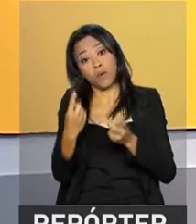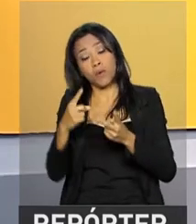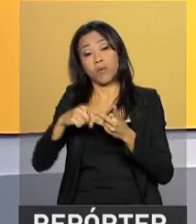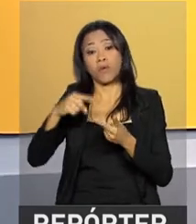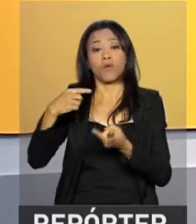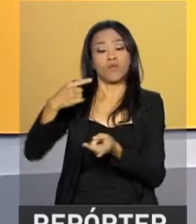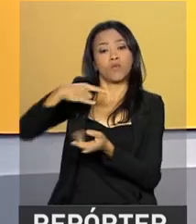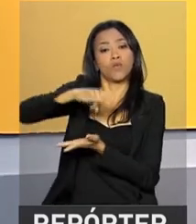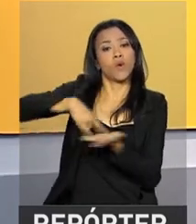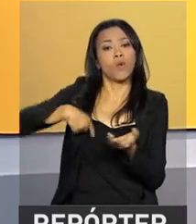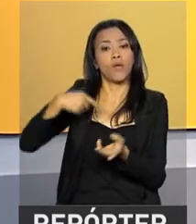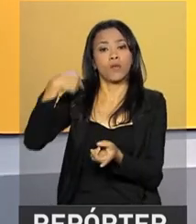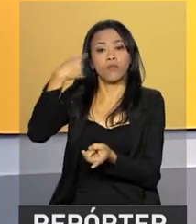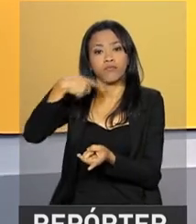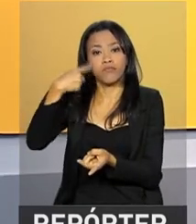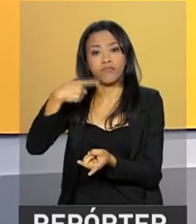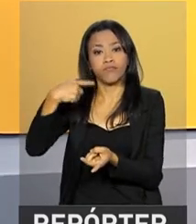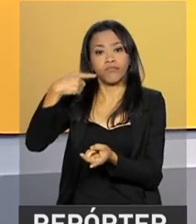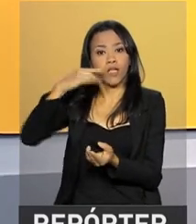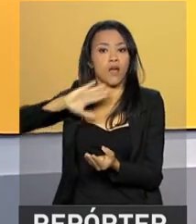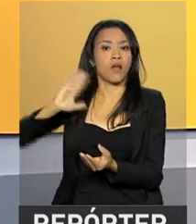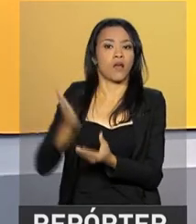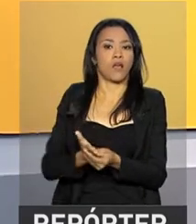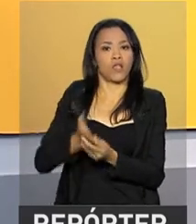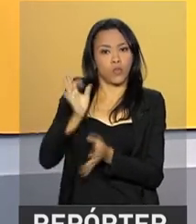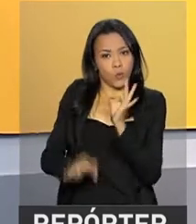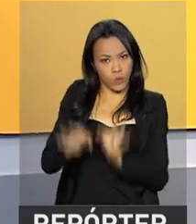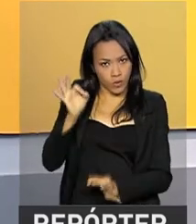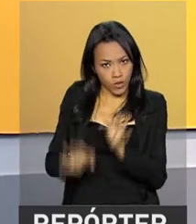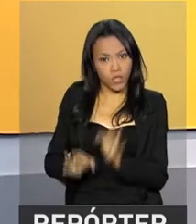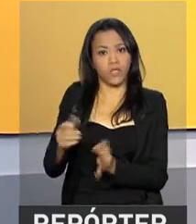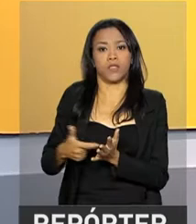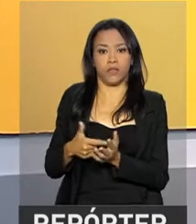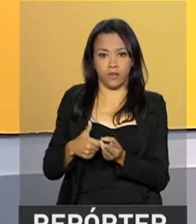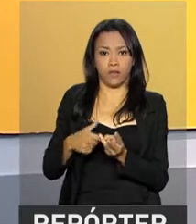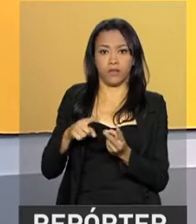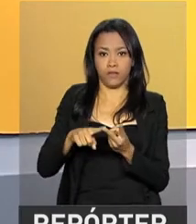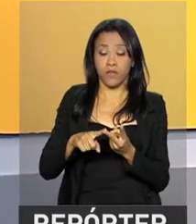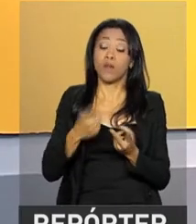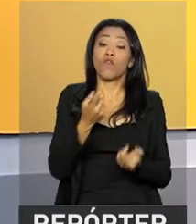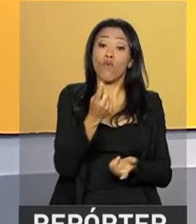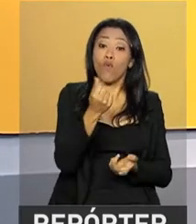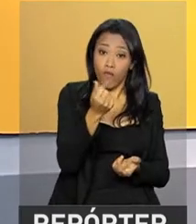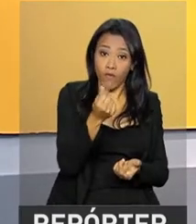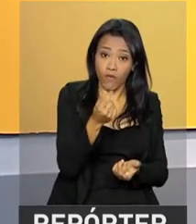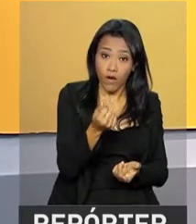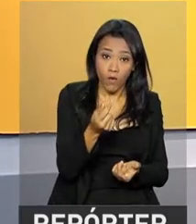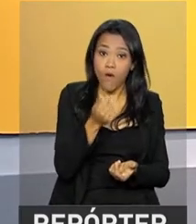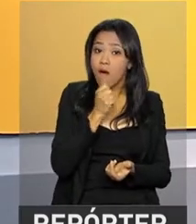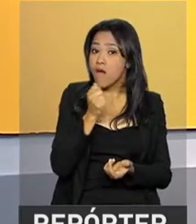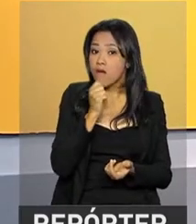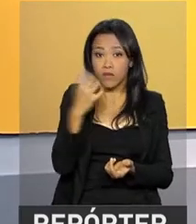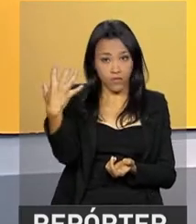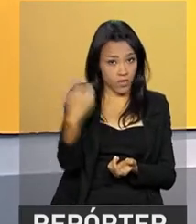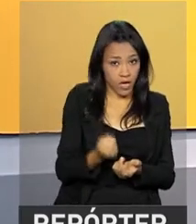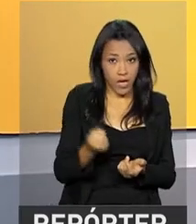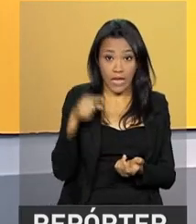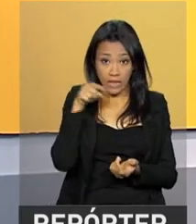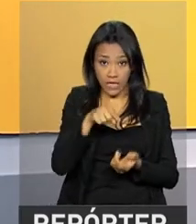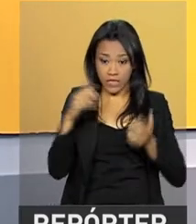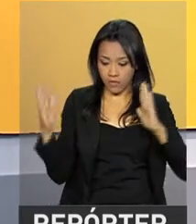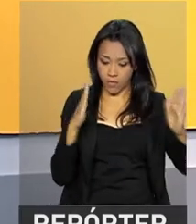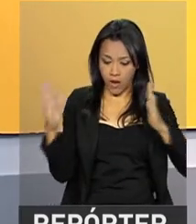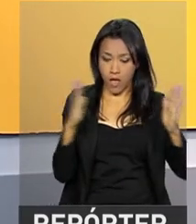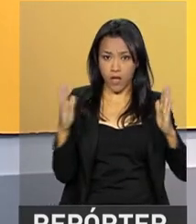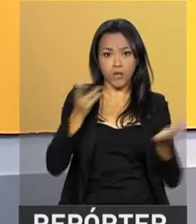detentos apresentar certidão da vara de execução penal os valores não sacados dentro do prazo